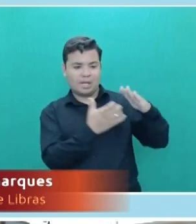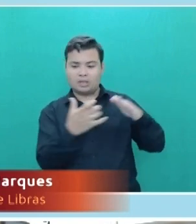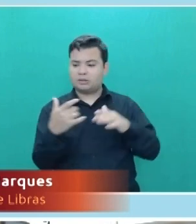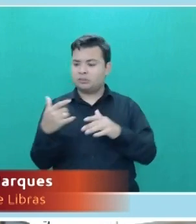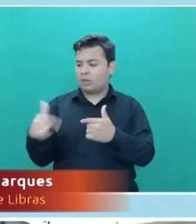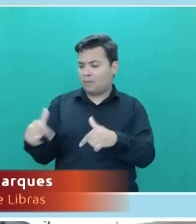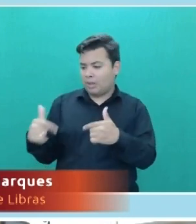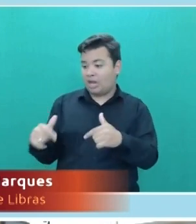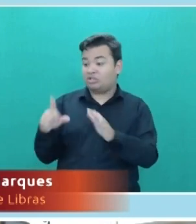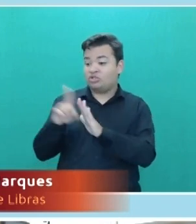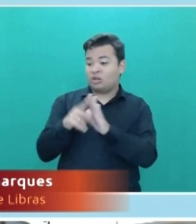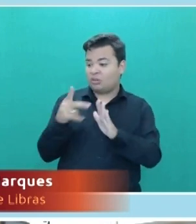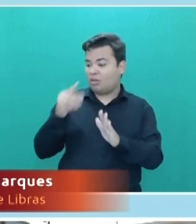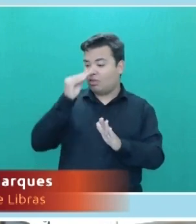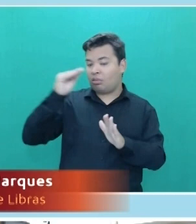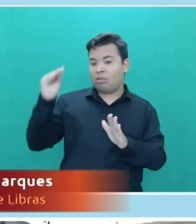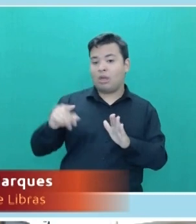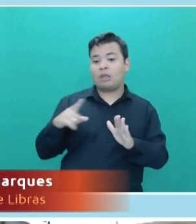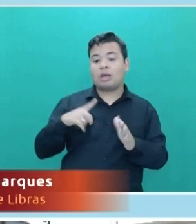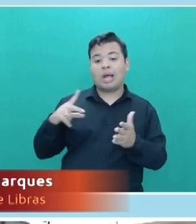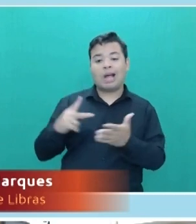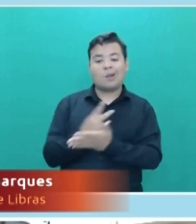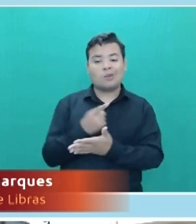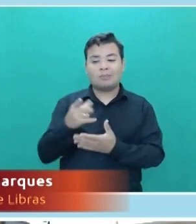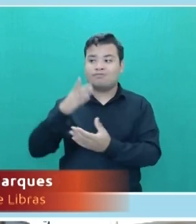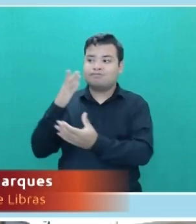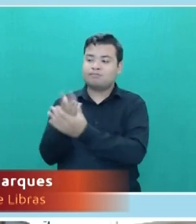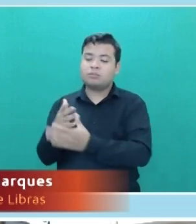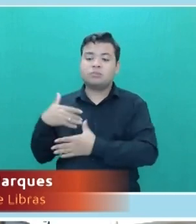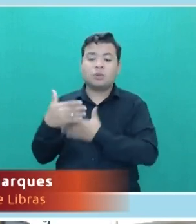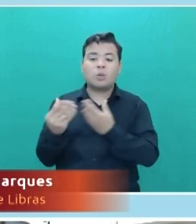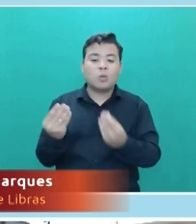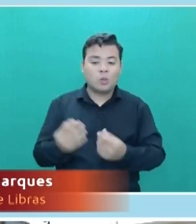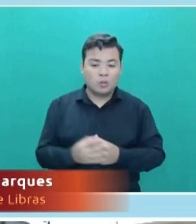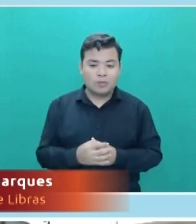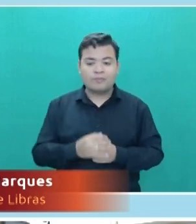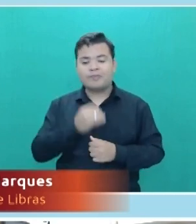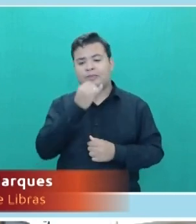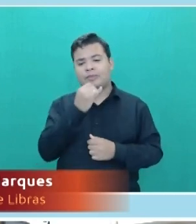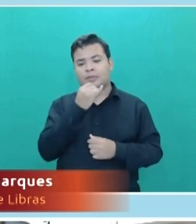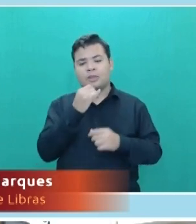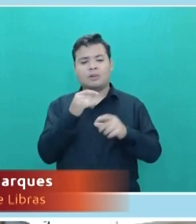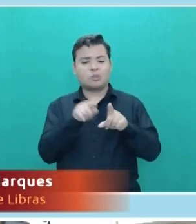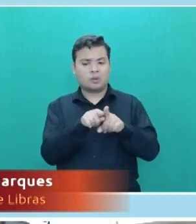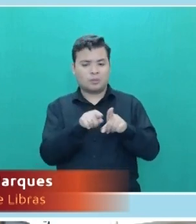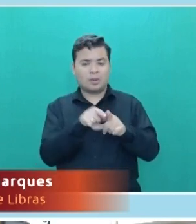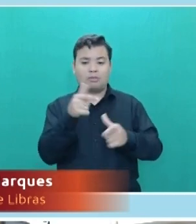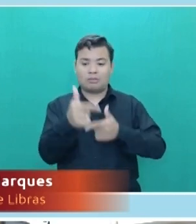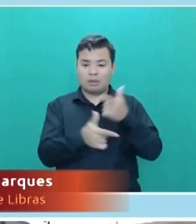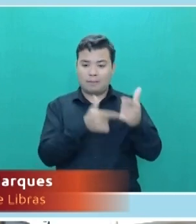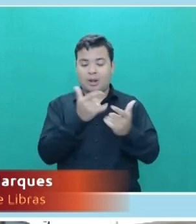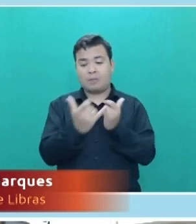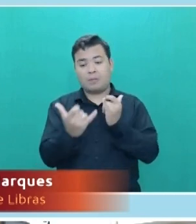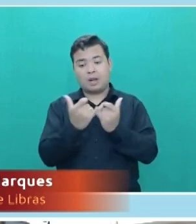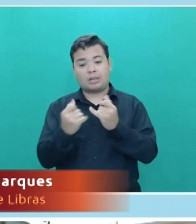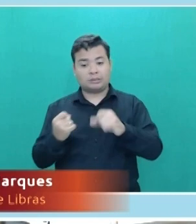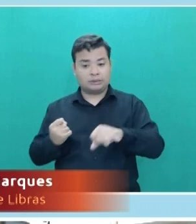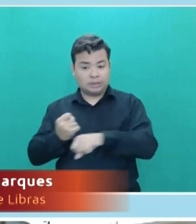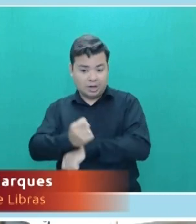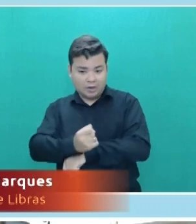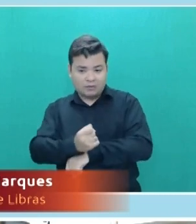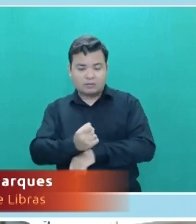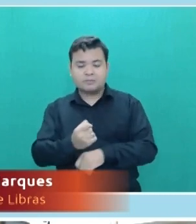importante no combate, né, a práticas abusivas como o trabalho análogo à escravidão, Queria que o senhor destacasse um pouquinho a